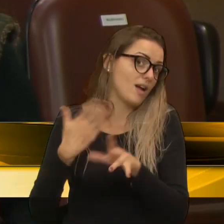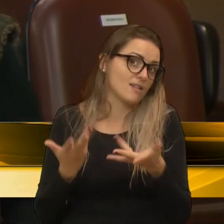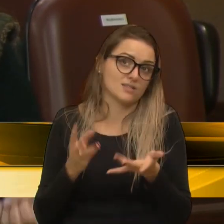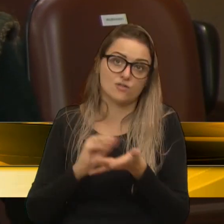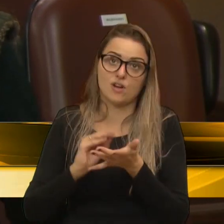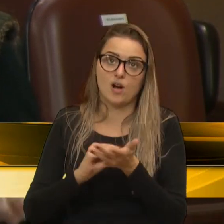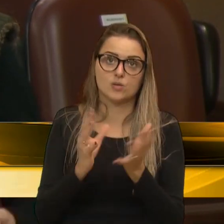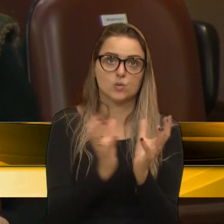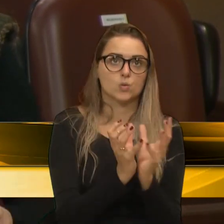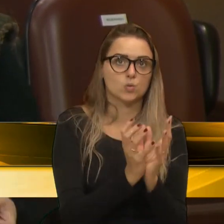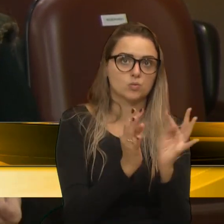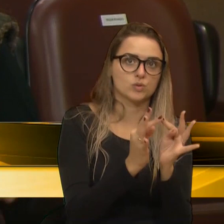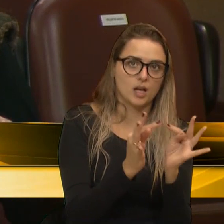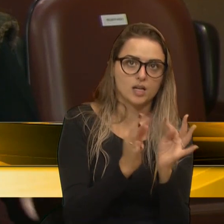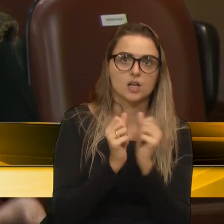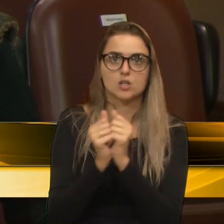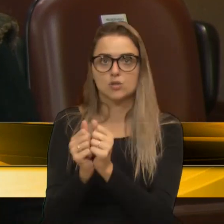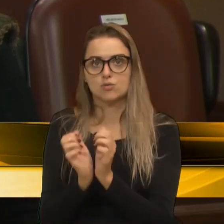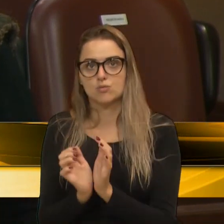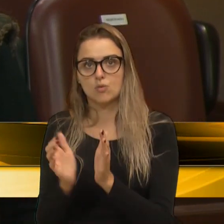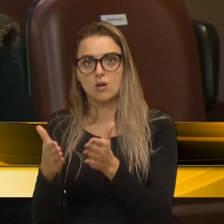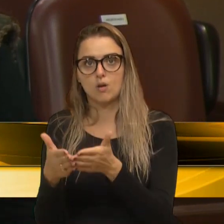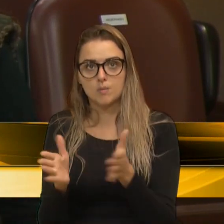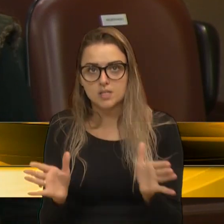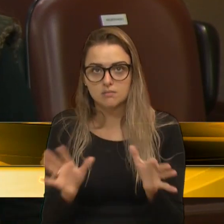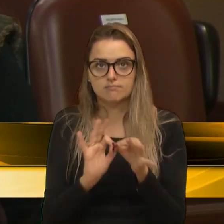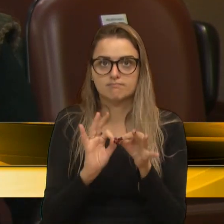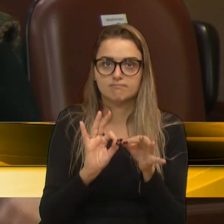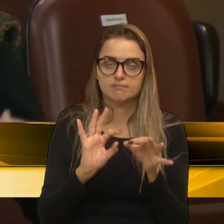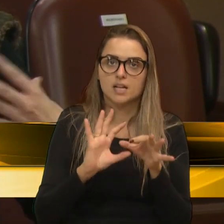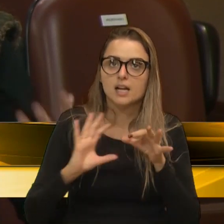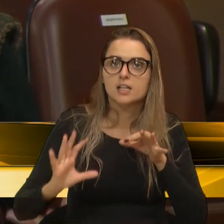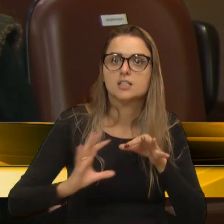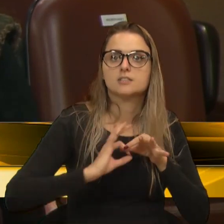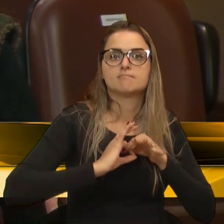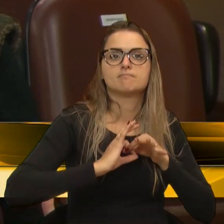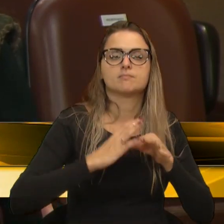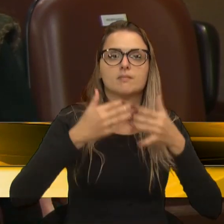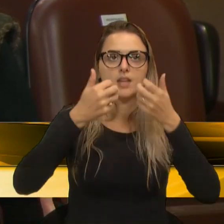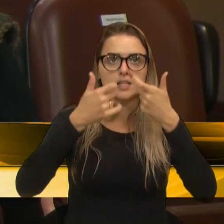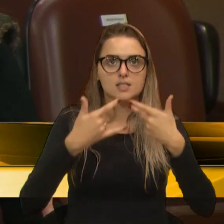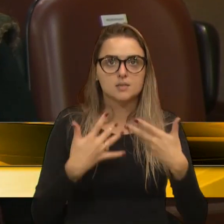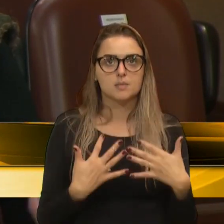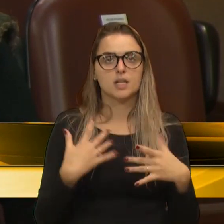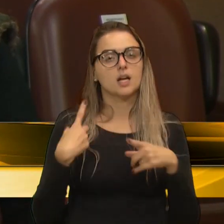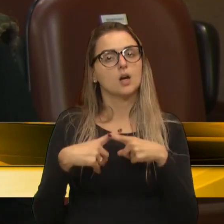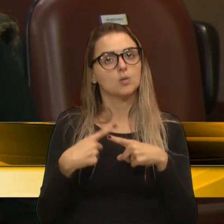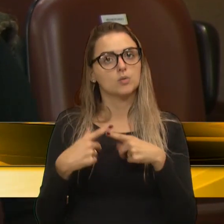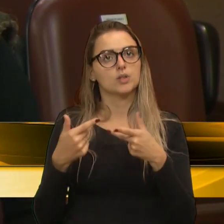equipe técnica junto com a comissão para elucidar os pontos, explicar o motivo do